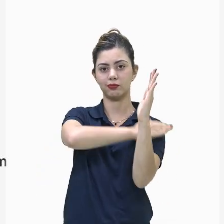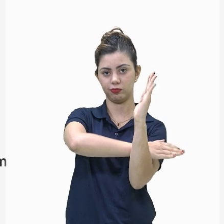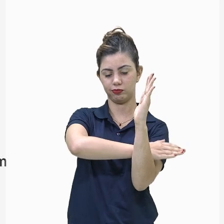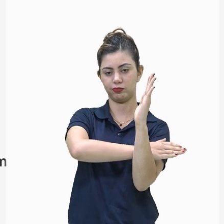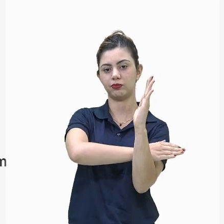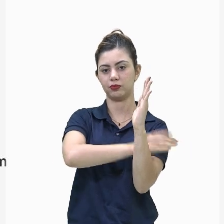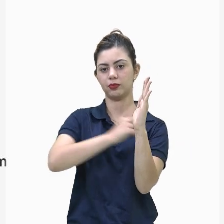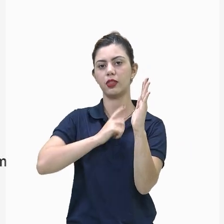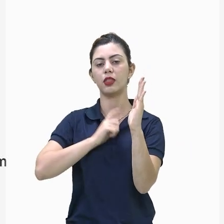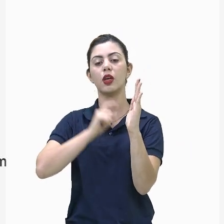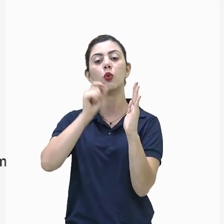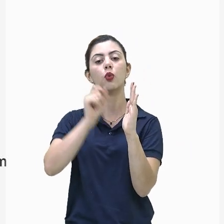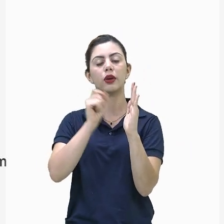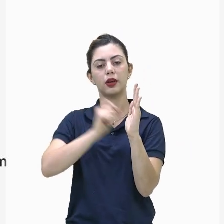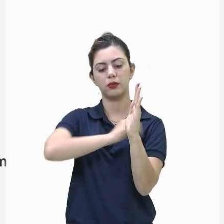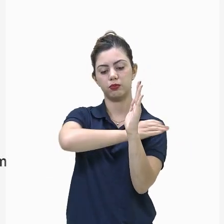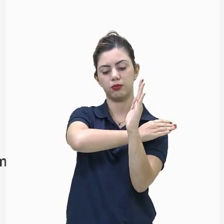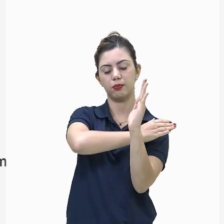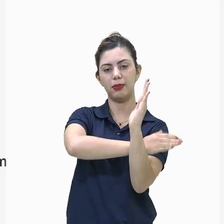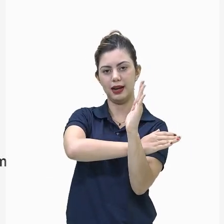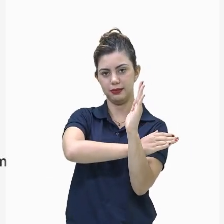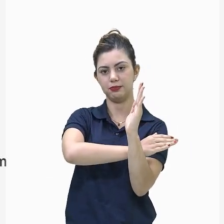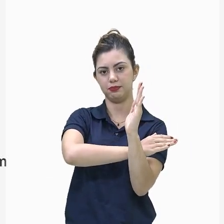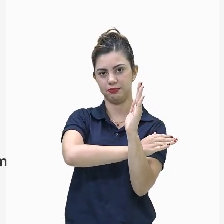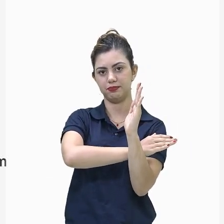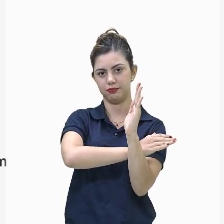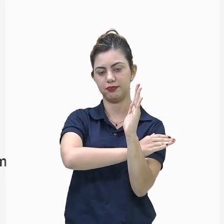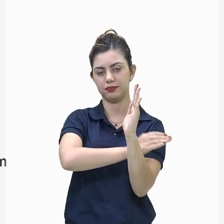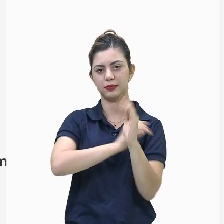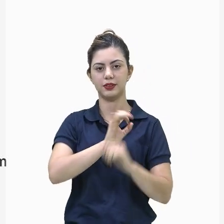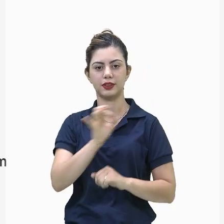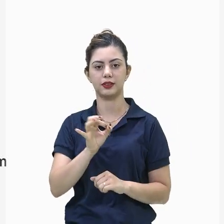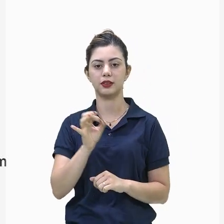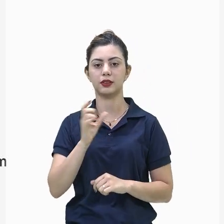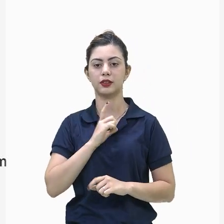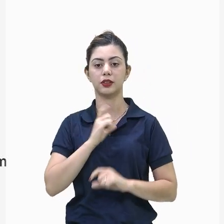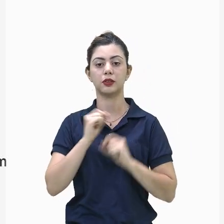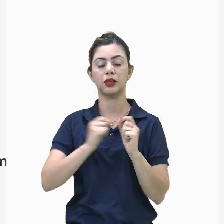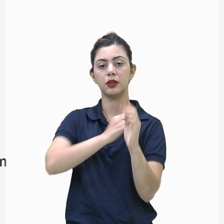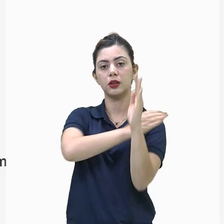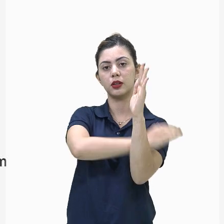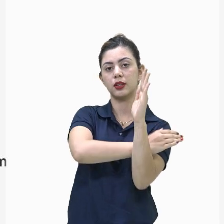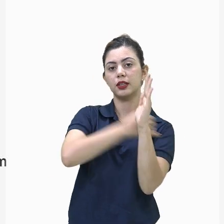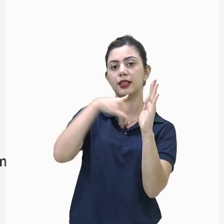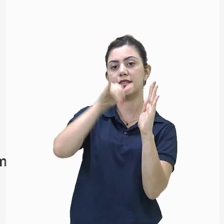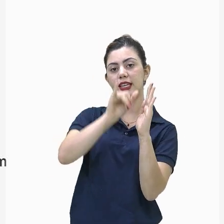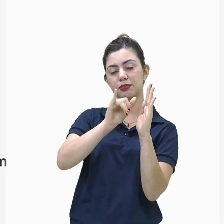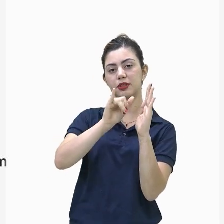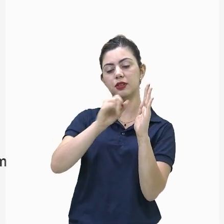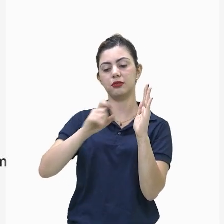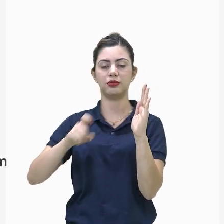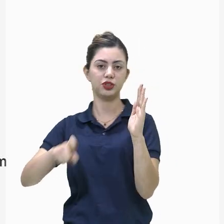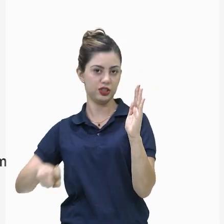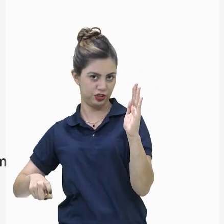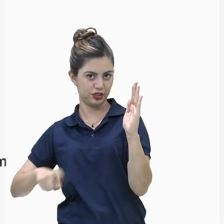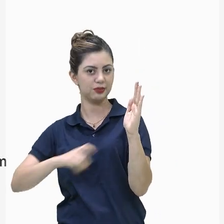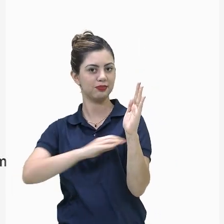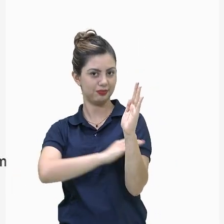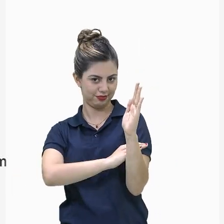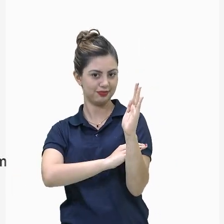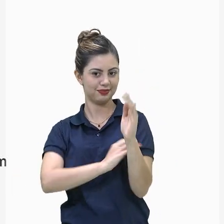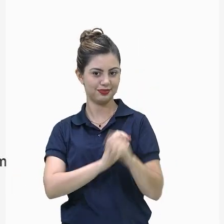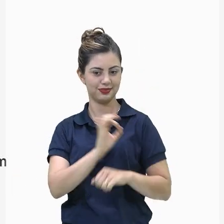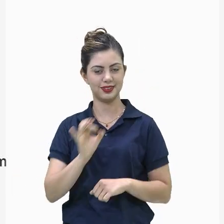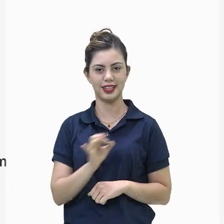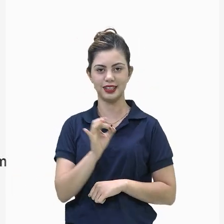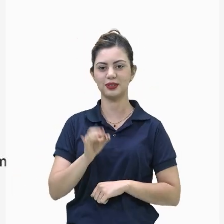eixos, perpendiculares, chamados aí de eixo das ordenadas e eixo das abscissas, o famoso